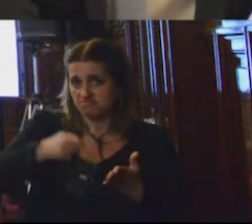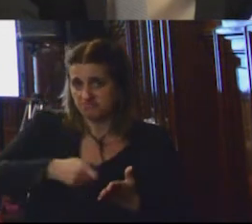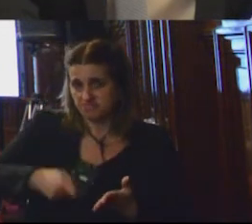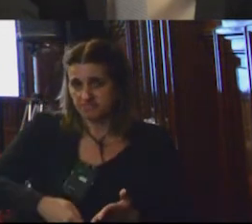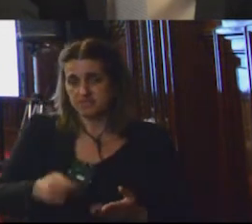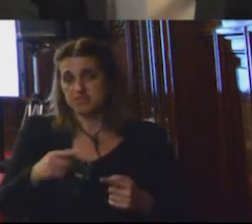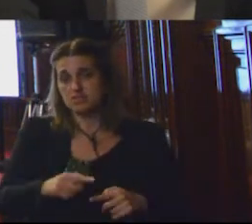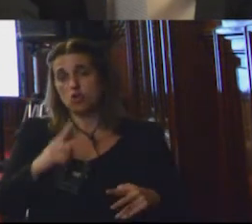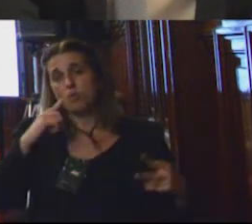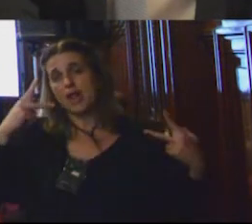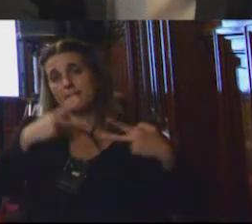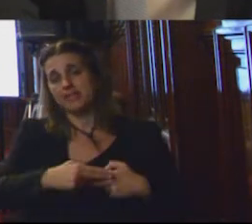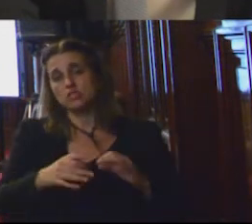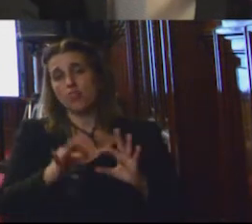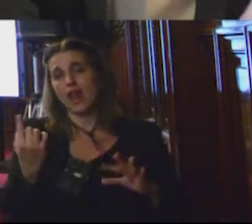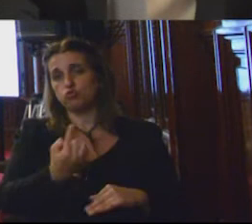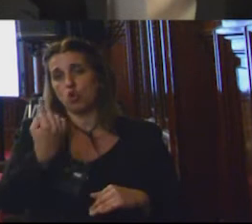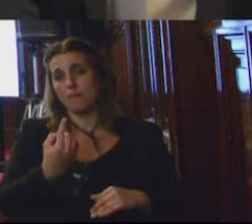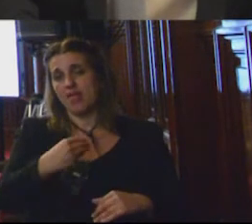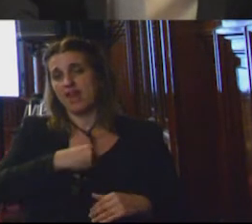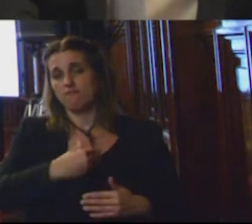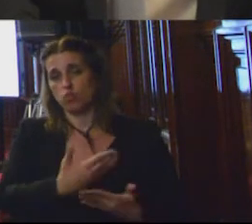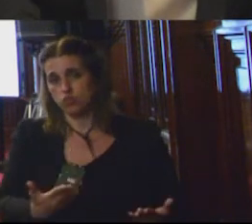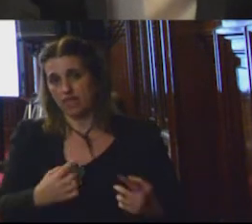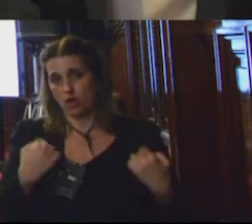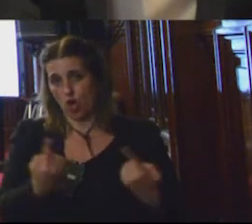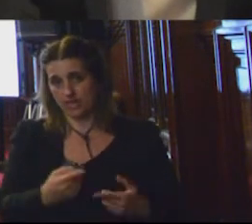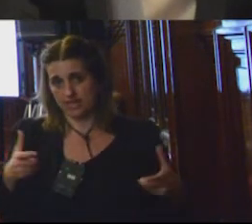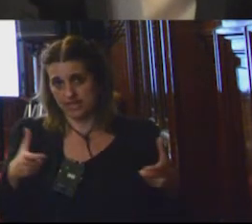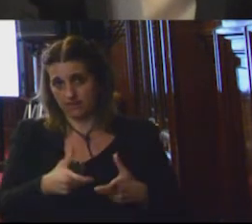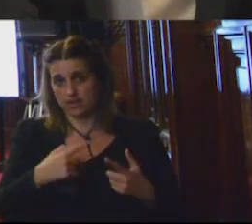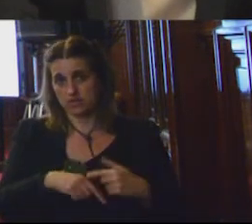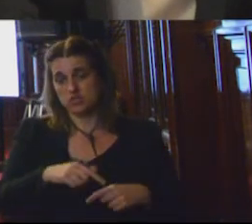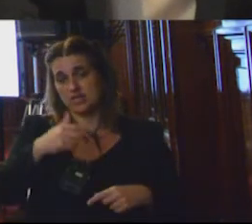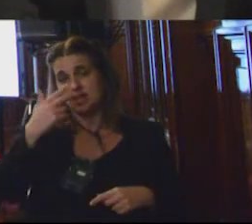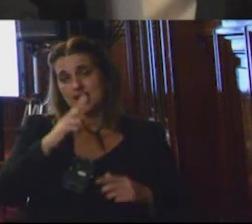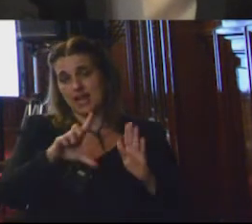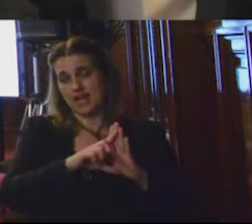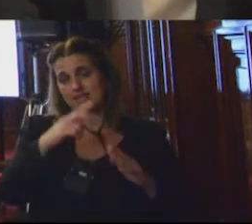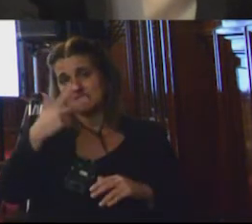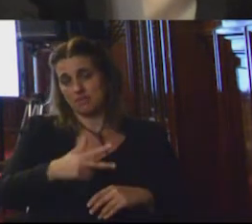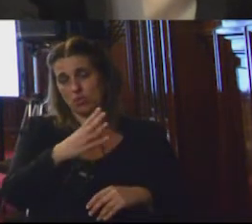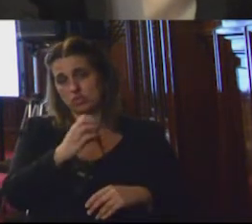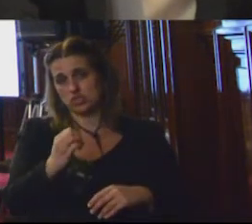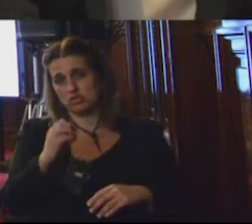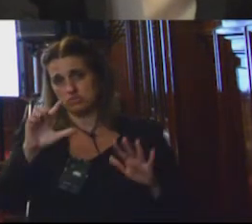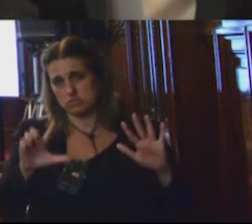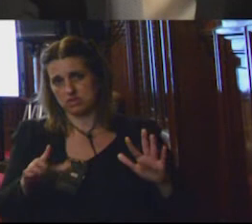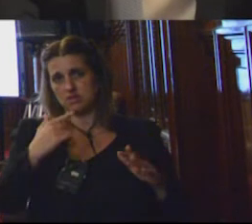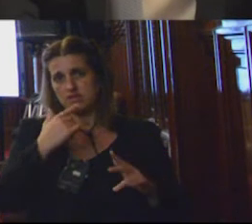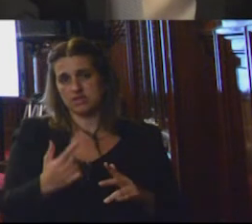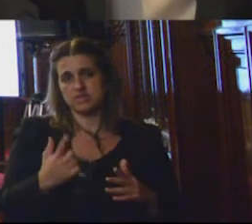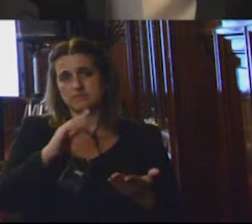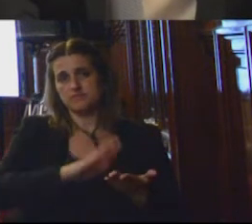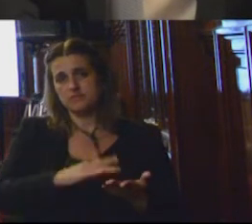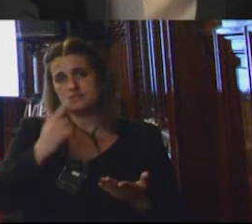da autonomia da vontade coletiva. A Lei 13.467 prestigia esse julgado do STF